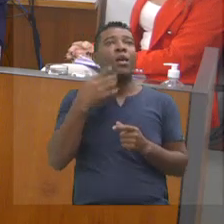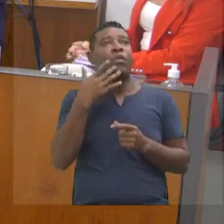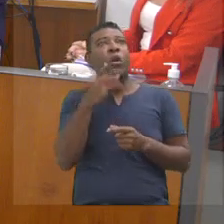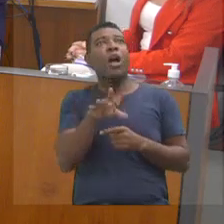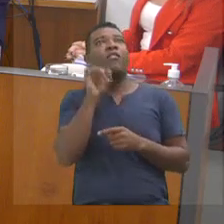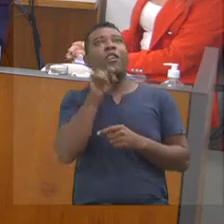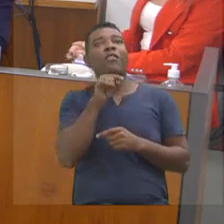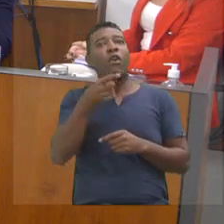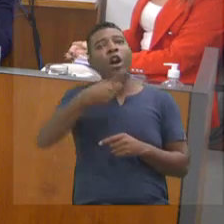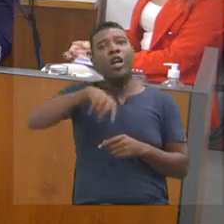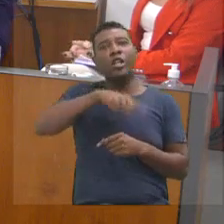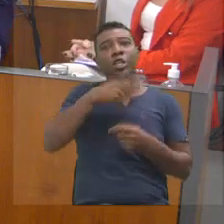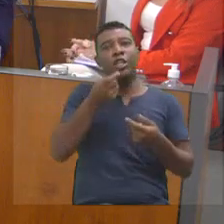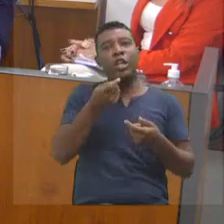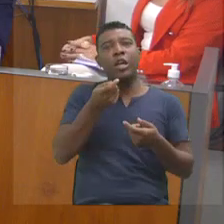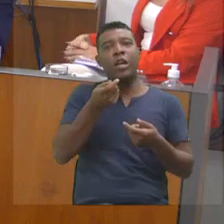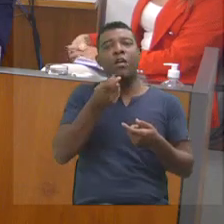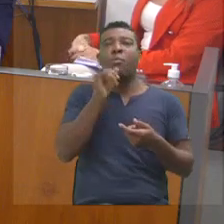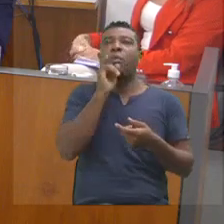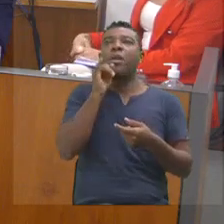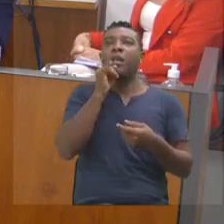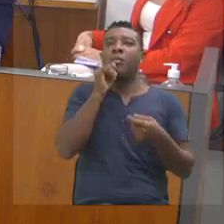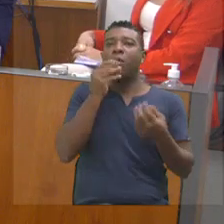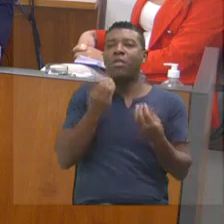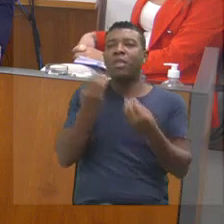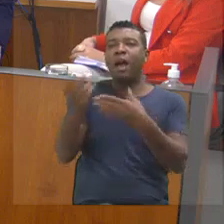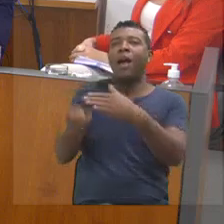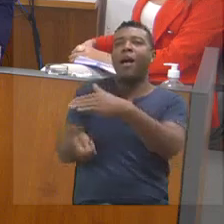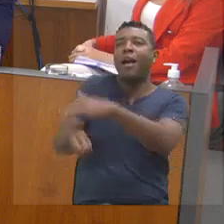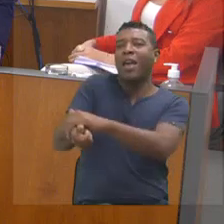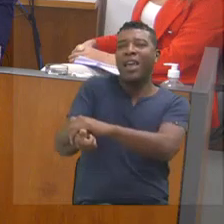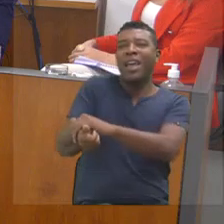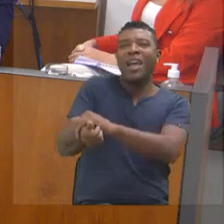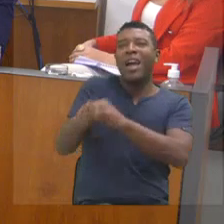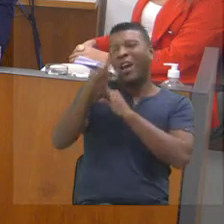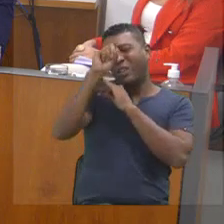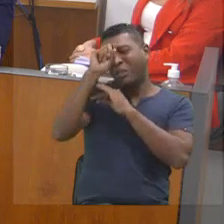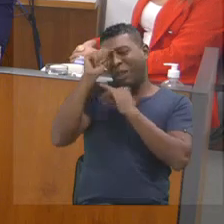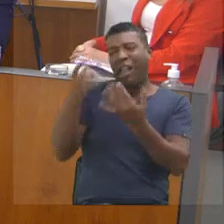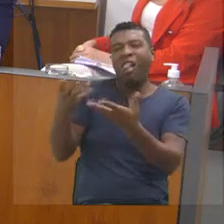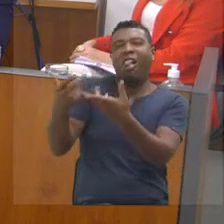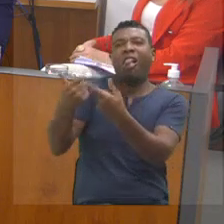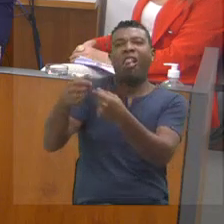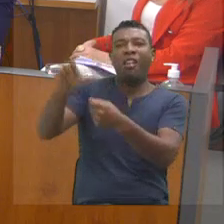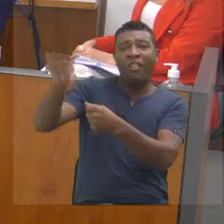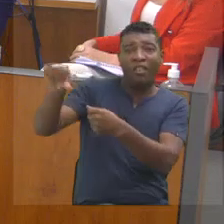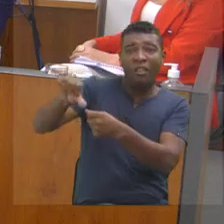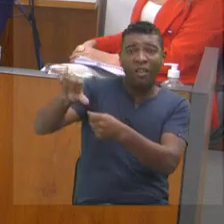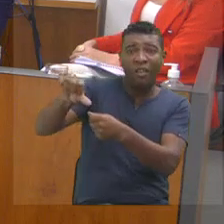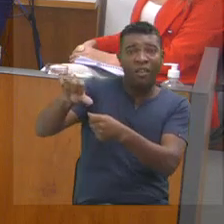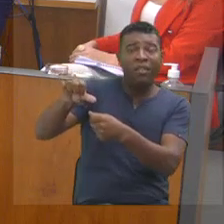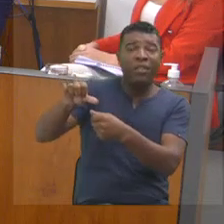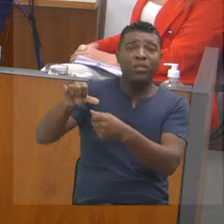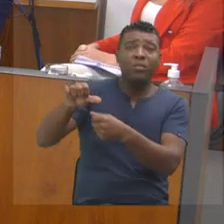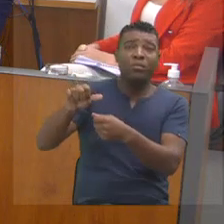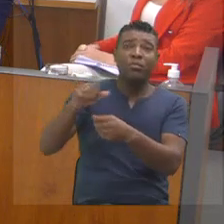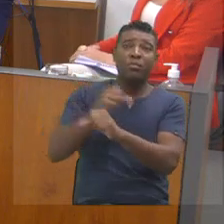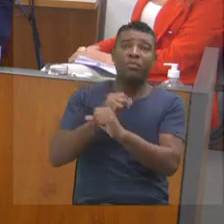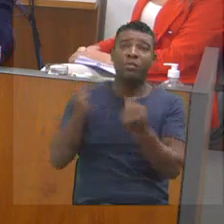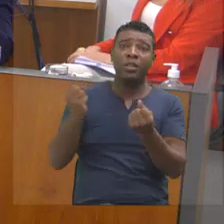da gente beneficiar o hospital ineficiente incompetente que é o seguinte ele fecha